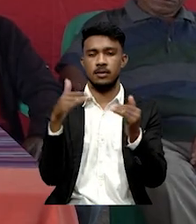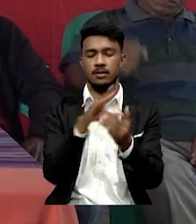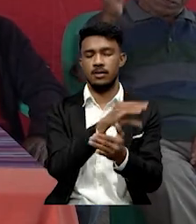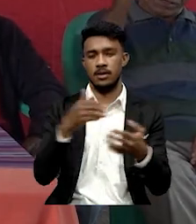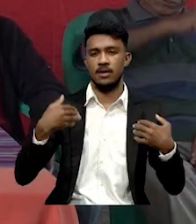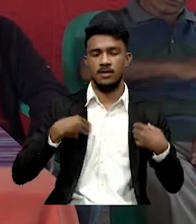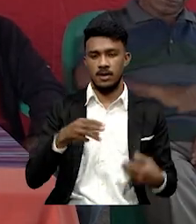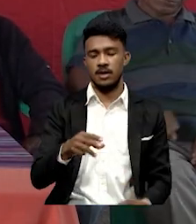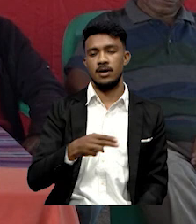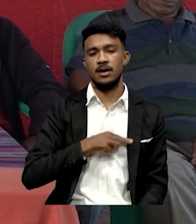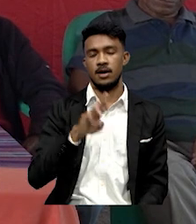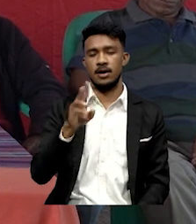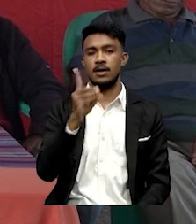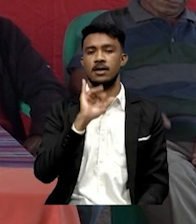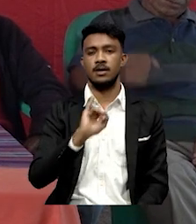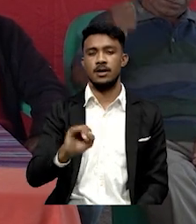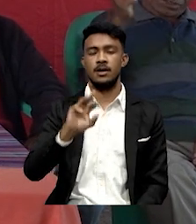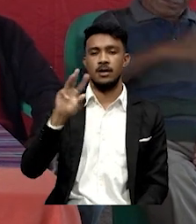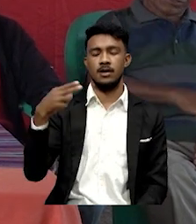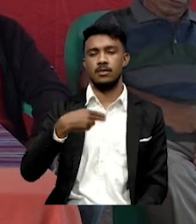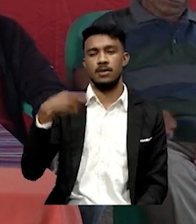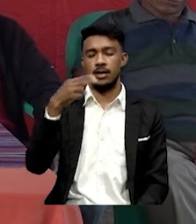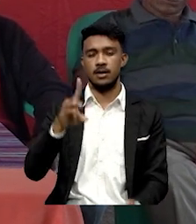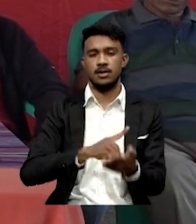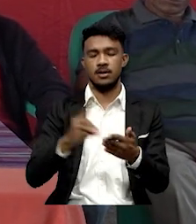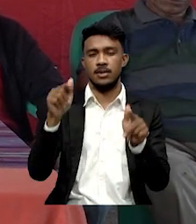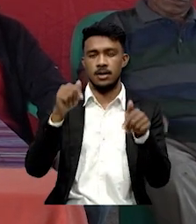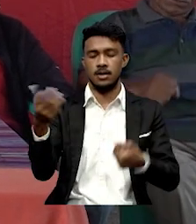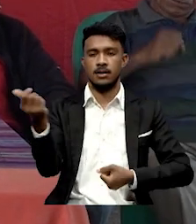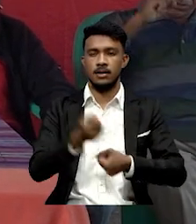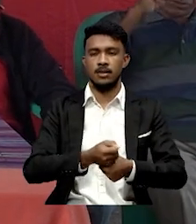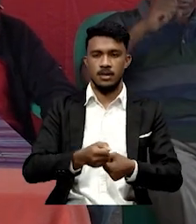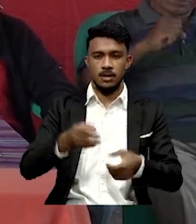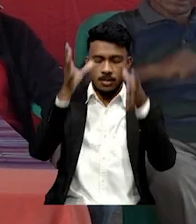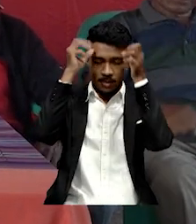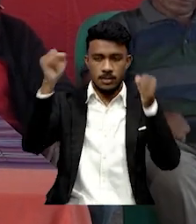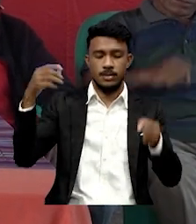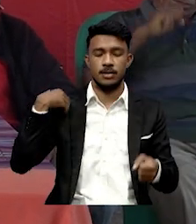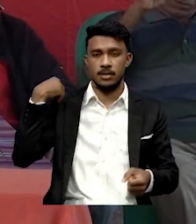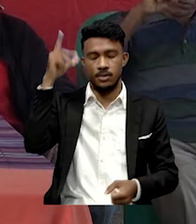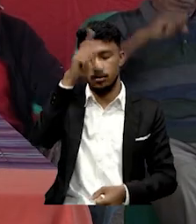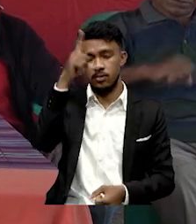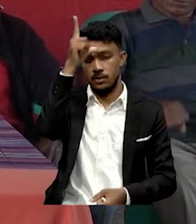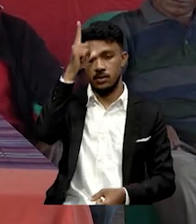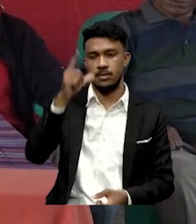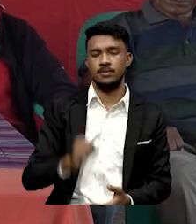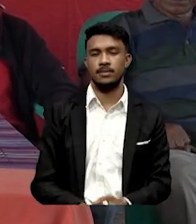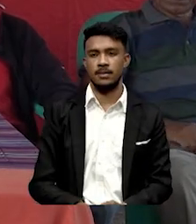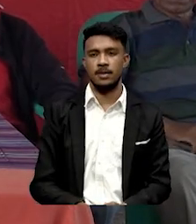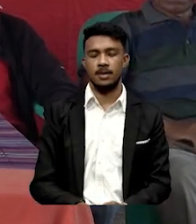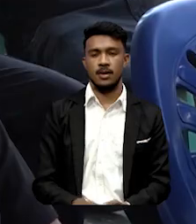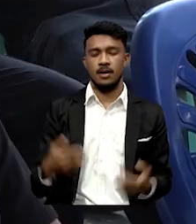a herra dele quarta semana né. Quando ba apoio candidatura presidente da República, Francisco Guterres Lolo. E a